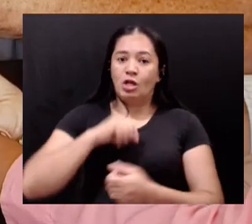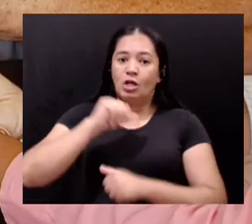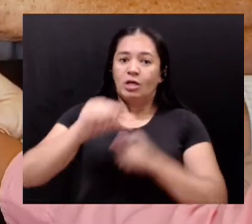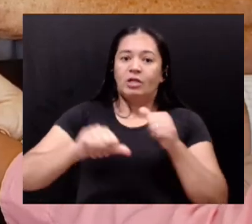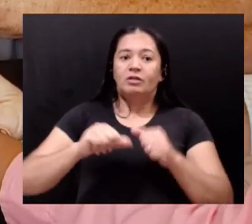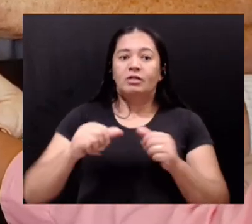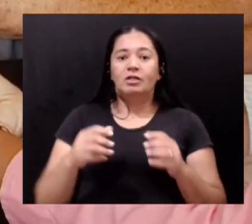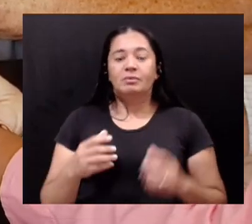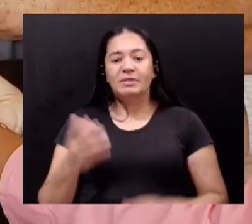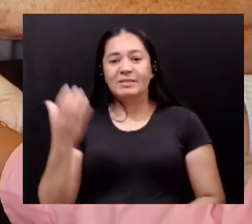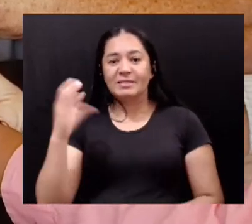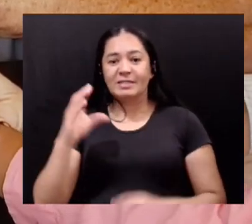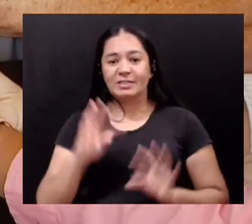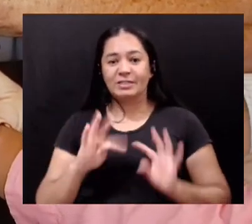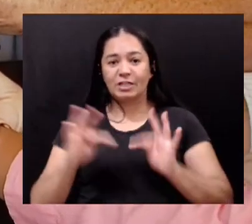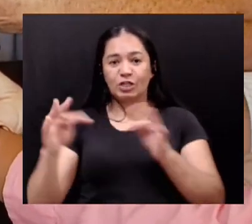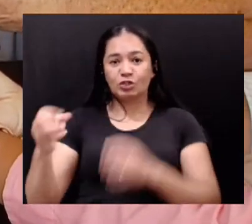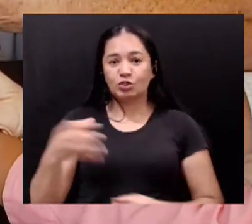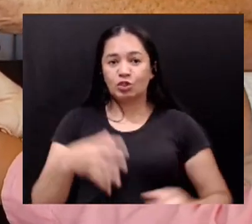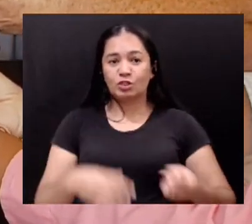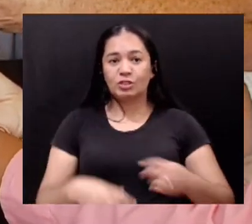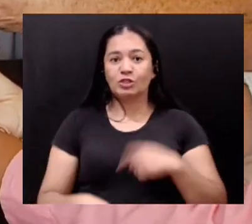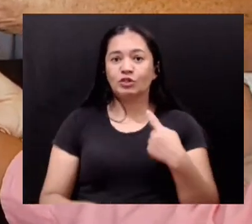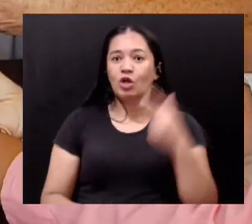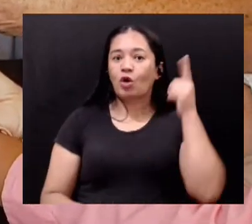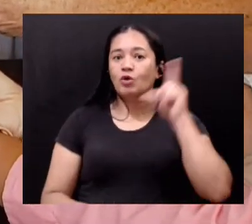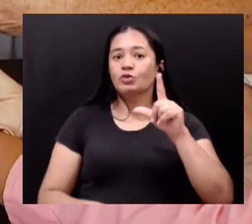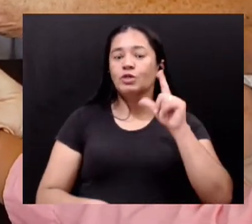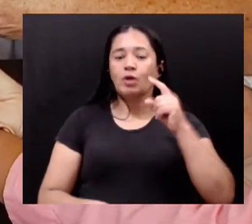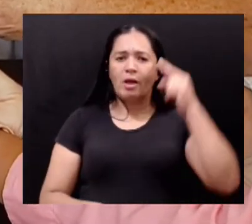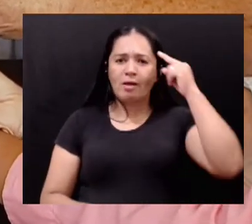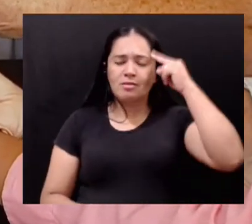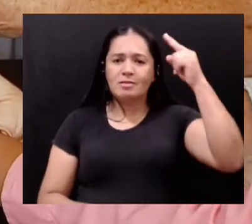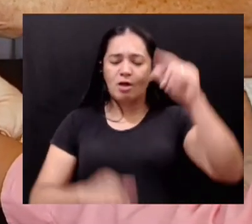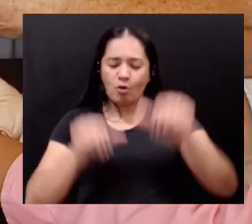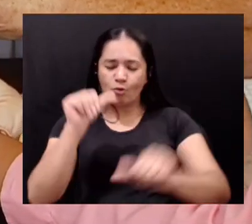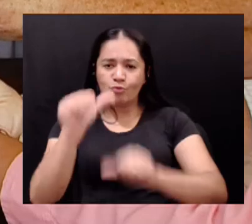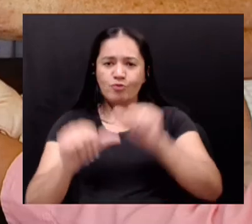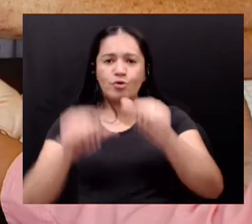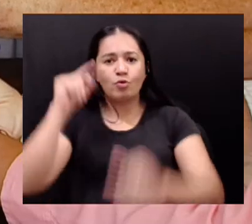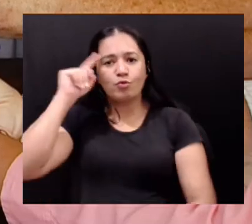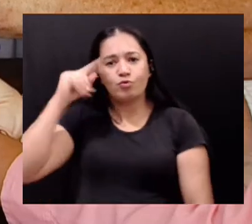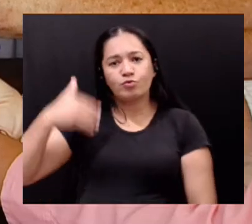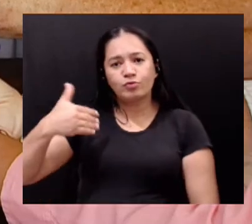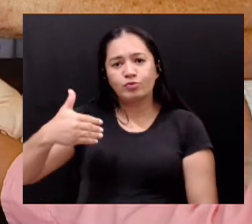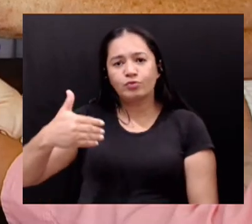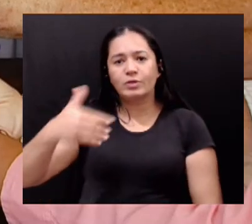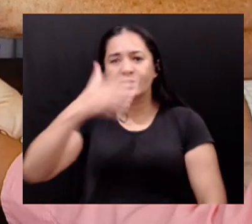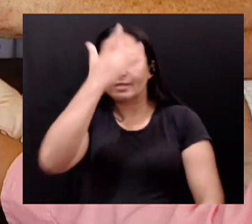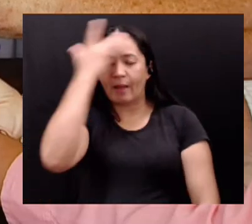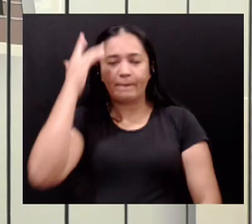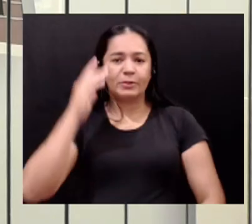passa a fazer com que essas ideias possam transformar o dia a dia do cidadão comum, como cada um de nós.